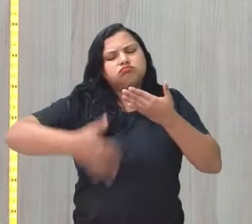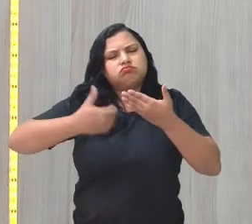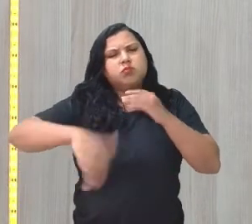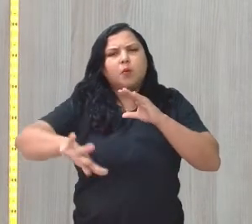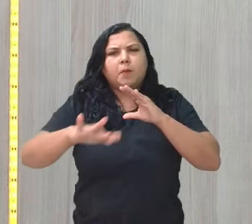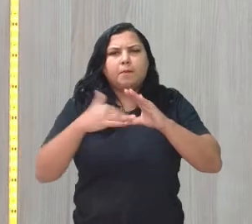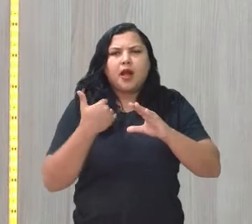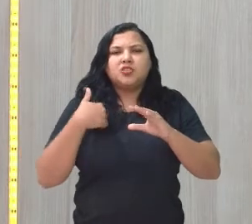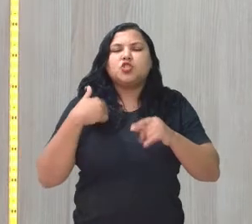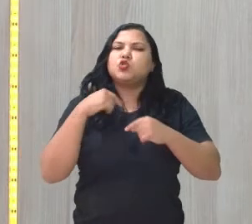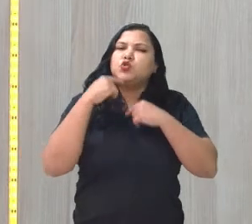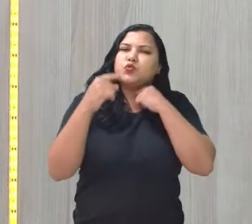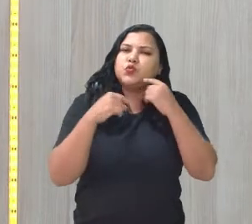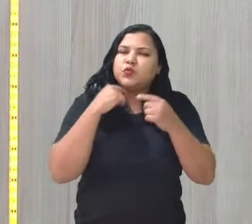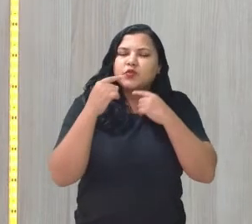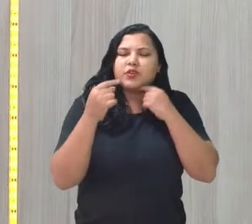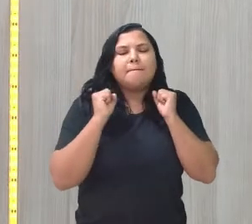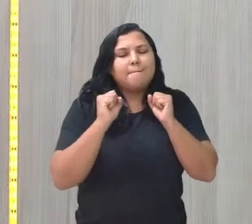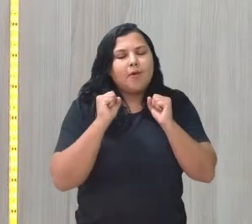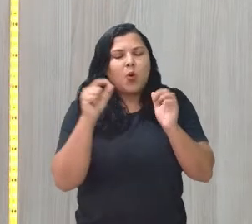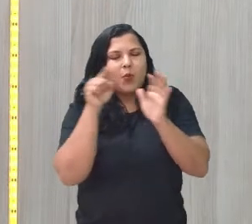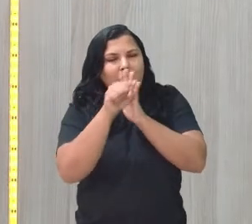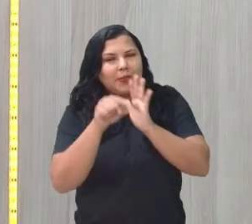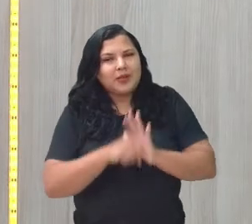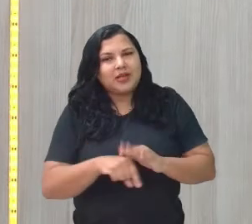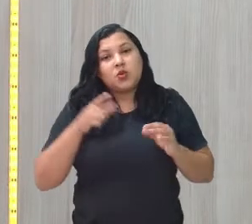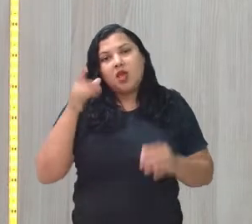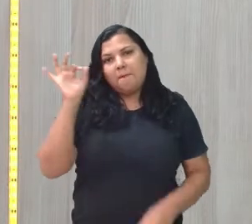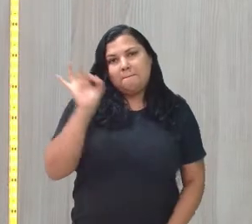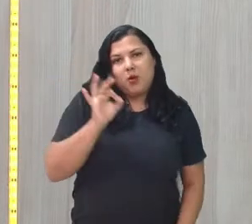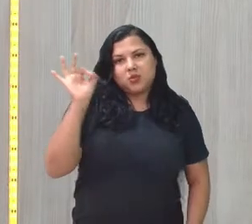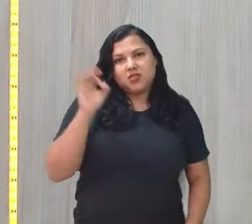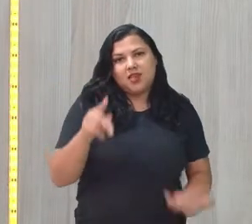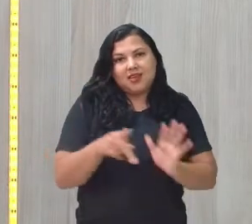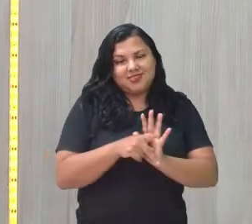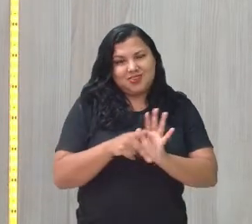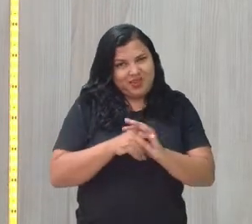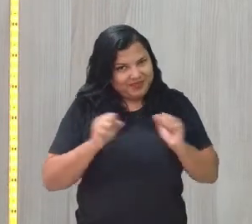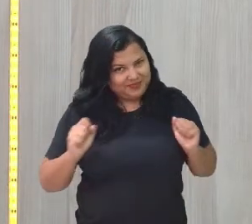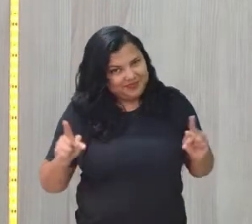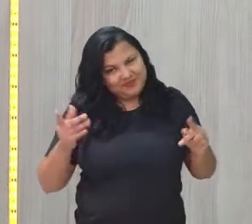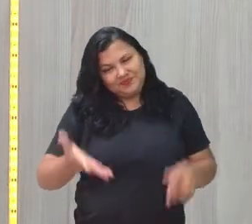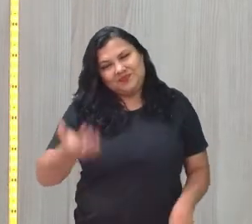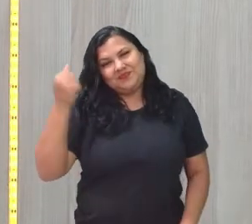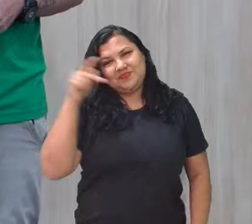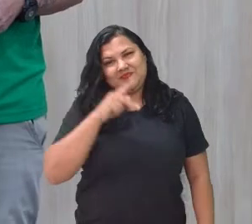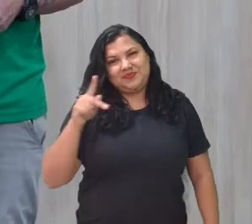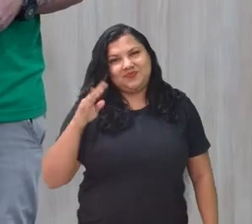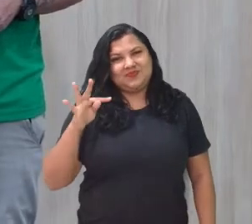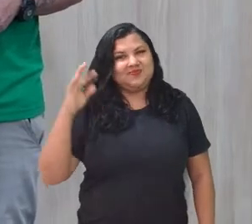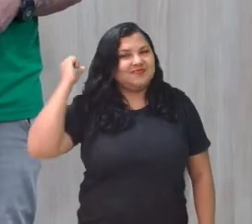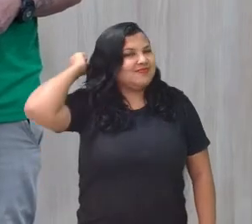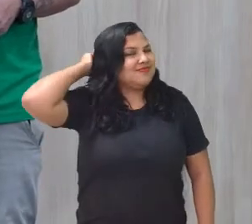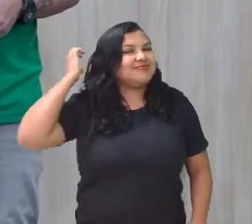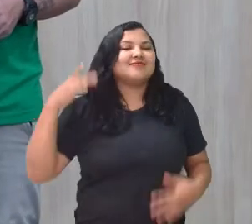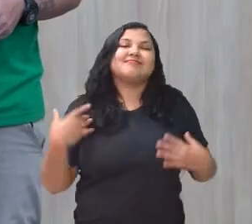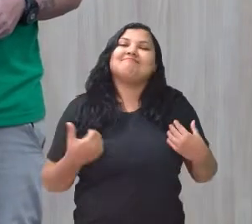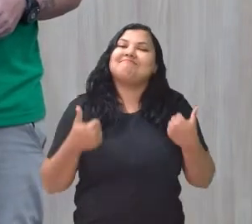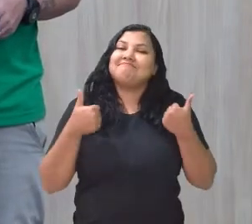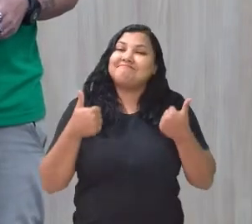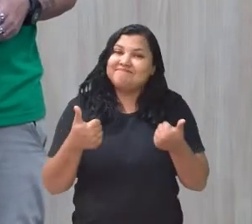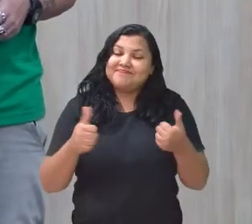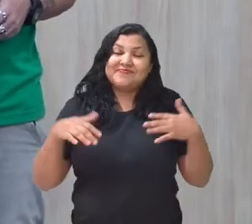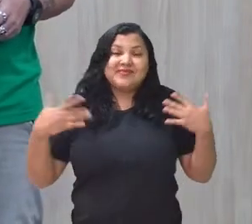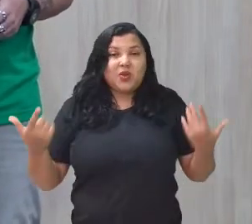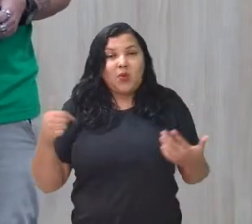vocês. Vamos lá começar essa aula sobre porcentagem massa. Vamos lá, professor Tiago. Valeu, Carol. E